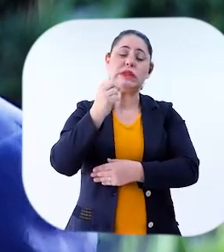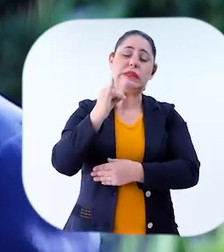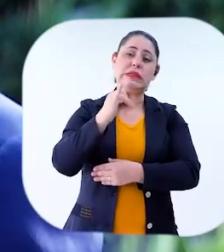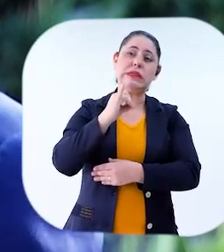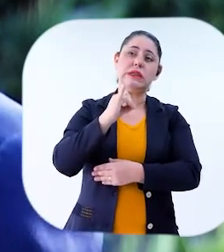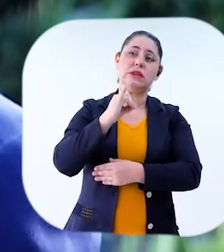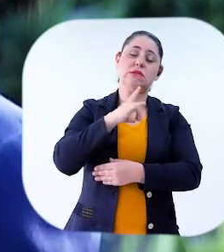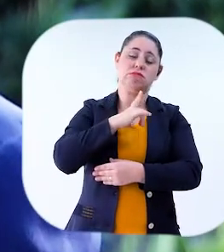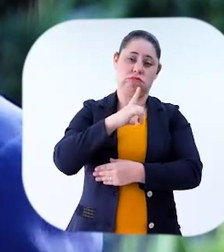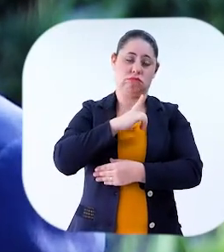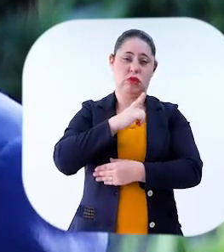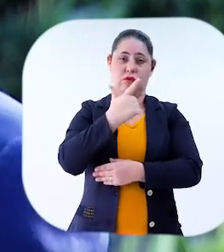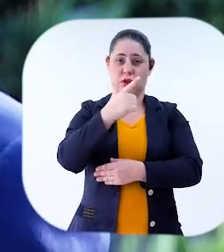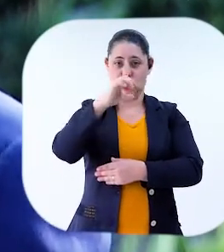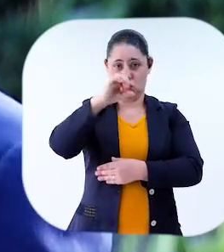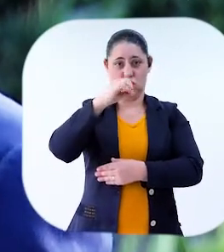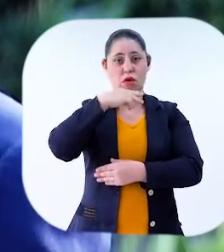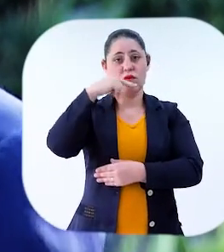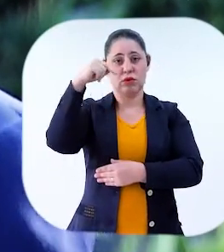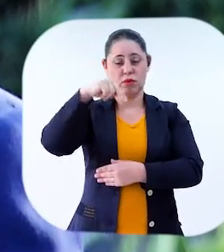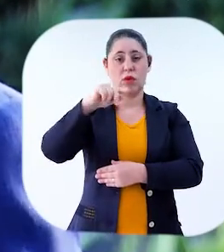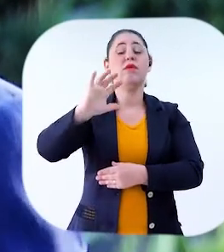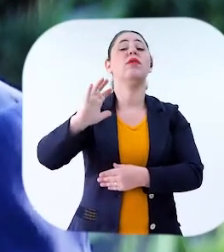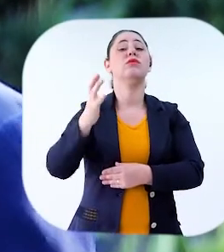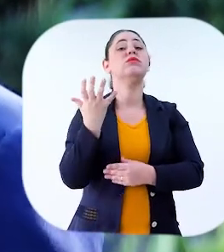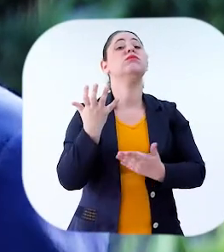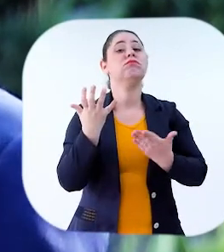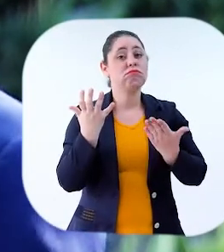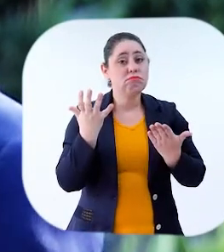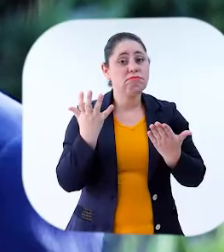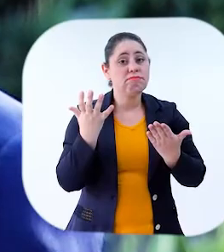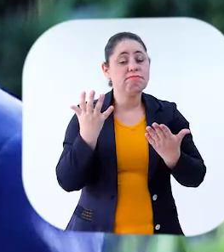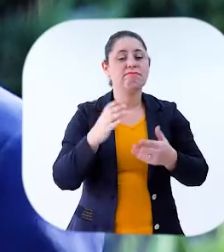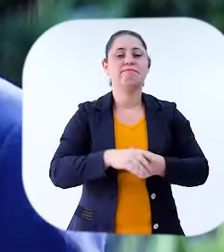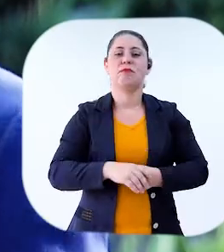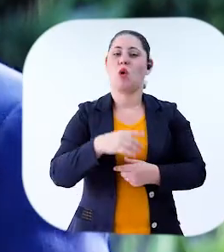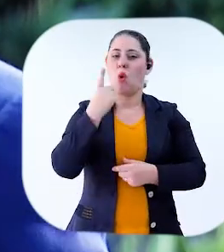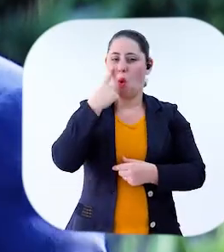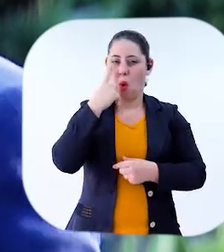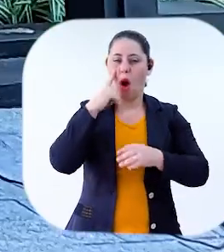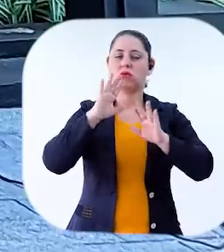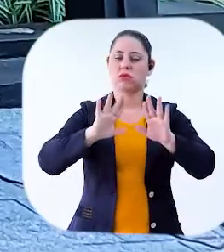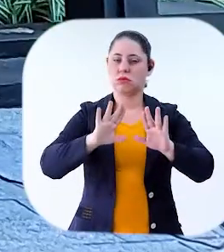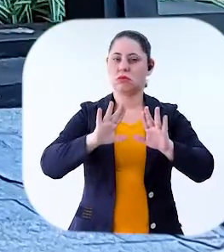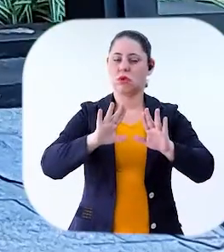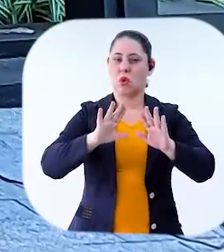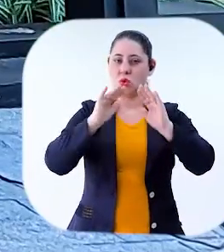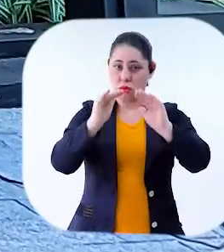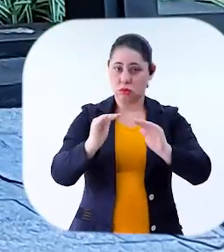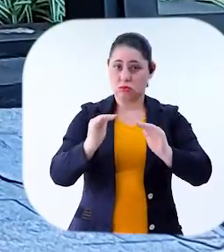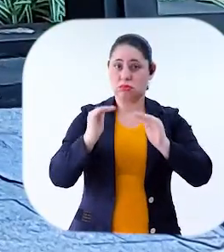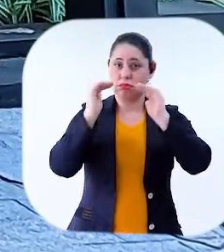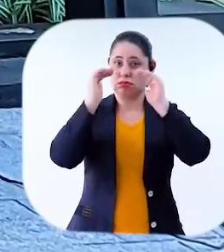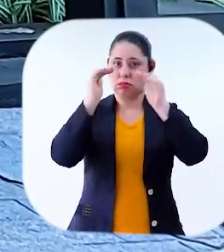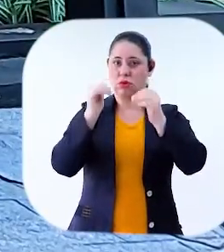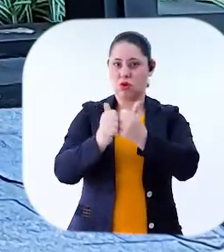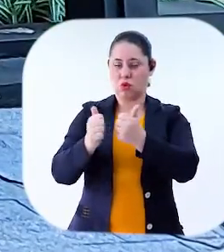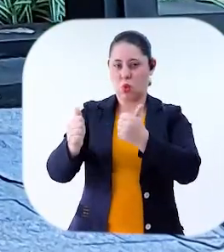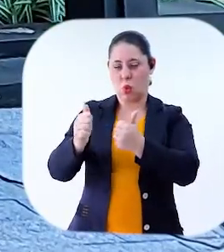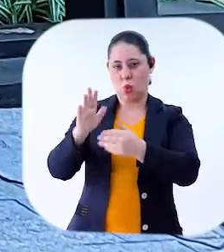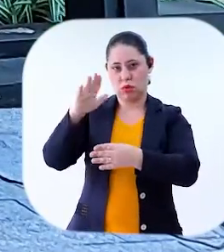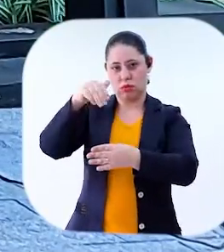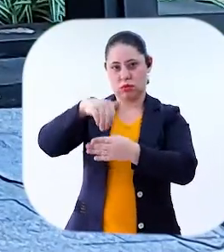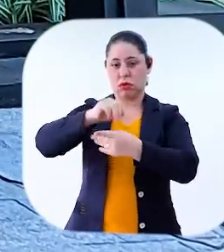segundo turno, no 29 de novembro, o que vai acontecer? Olha, o Tribunal Superior